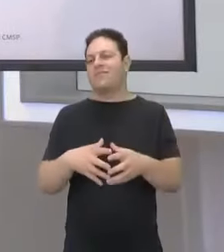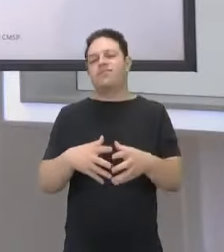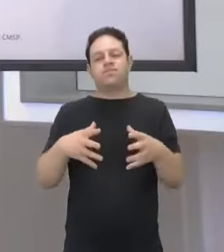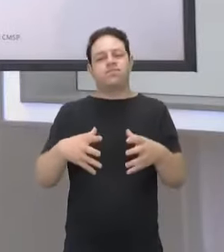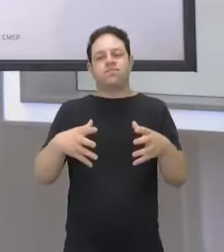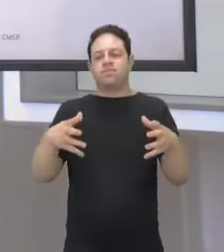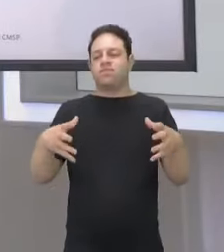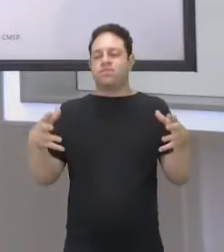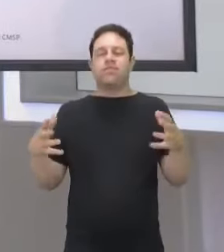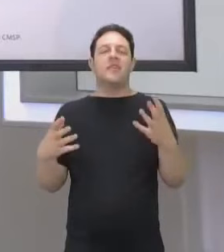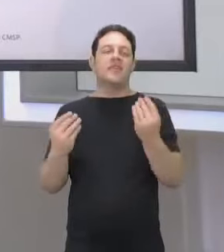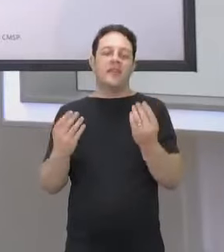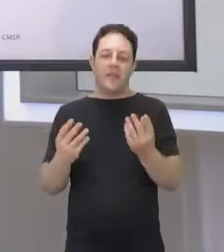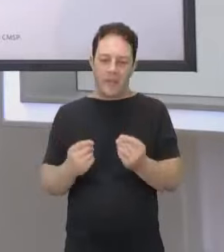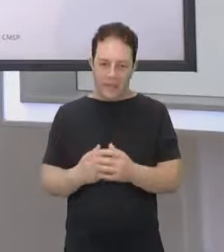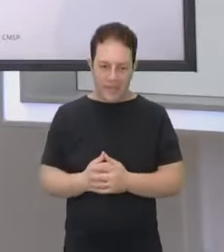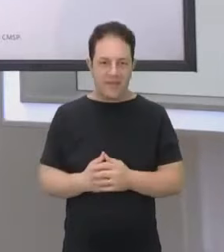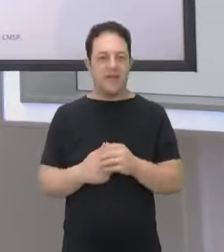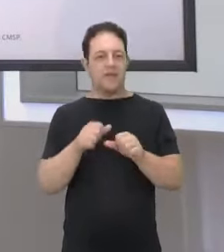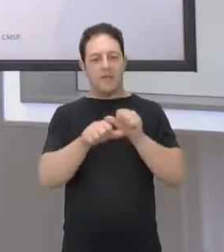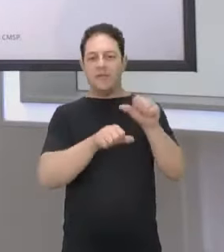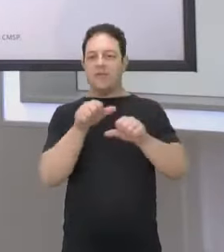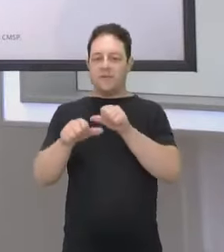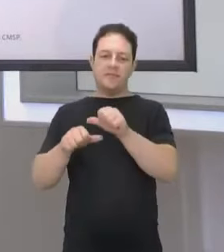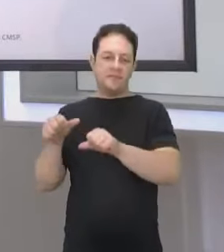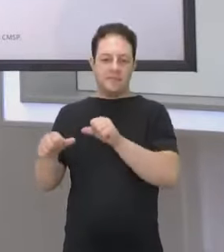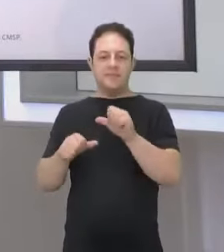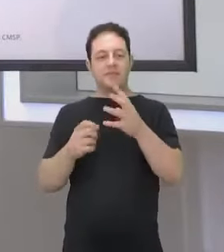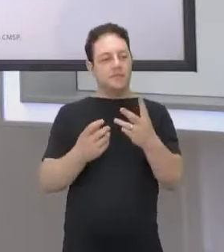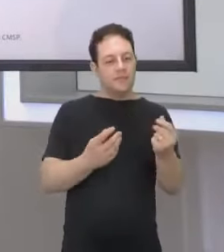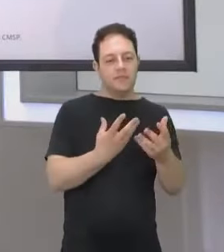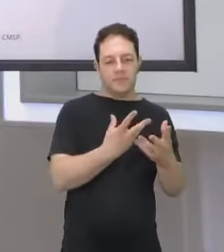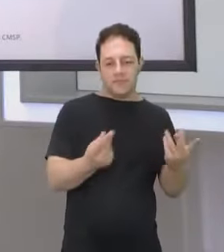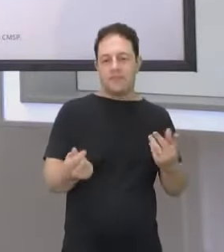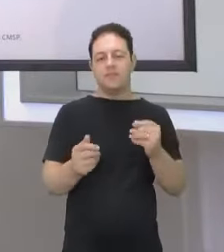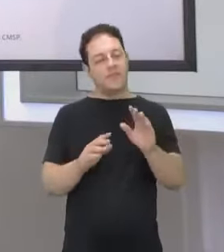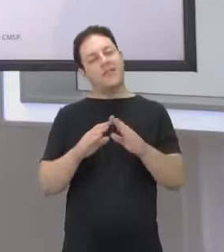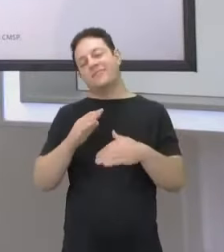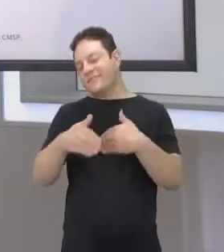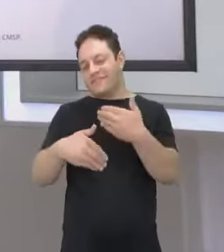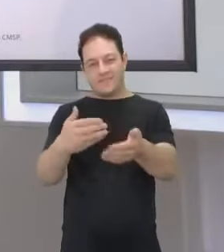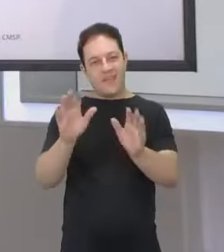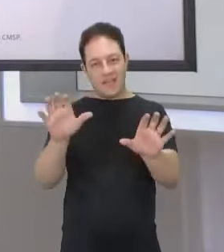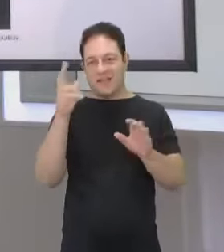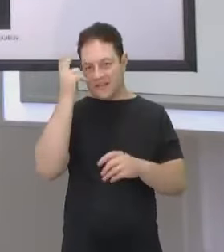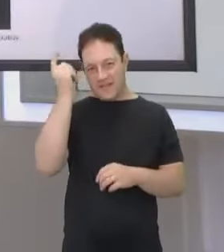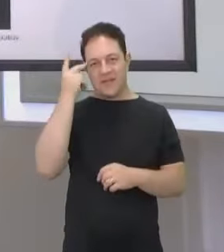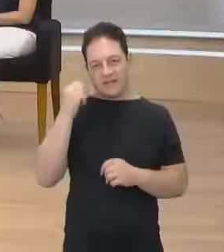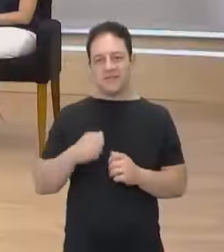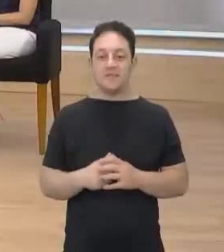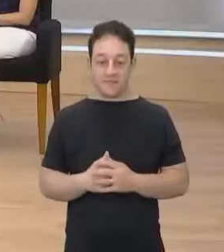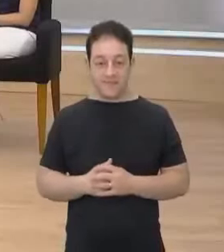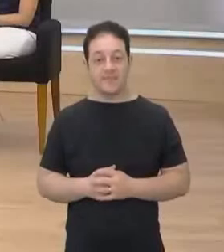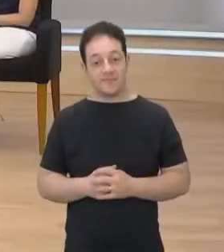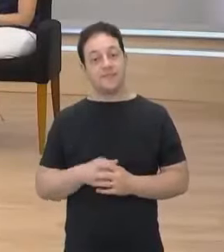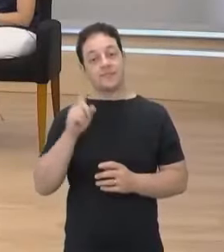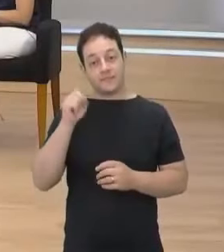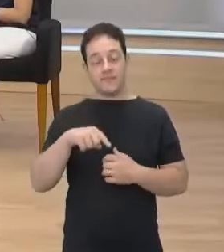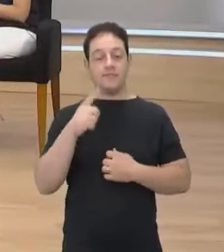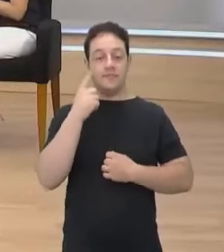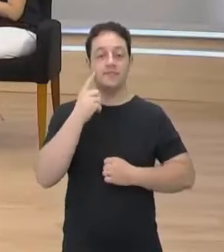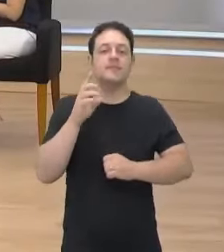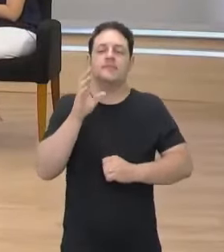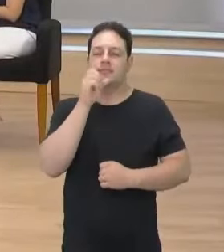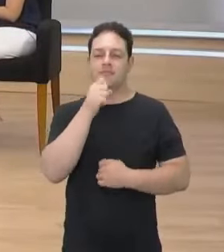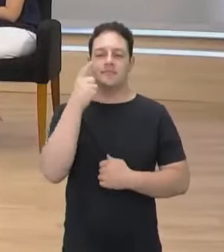nos meandros, né? É verdade. Muita coisa acabou se perdendo, mas faz parte do processo, né? Então, pessoal, esses eram estruturais. Vamos